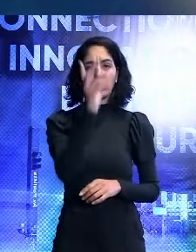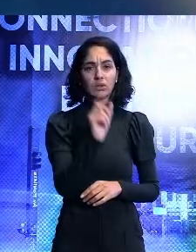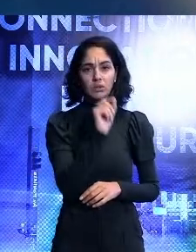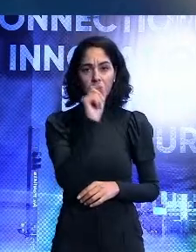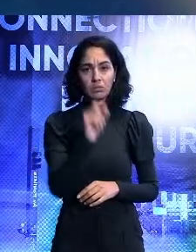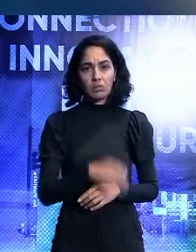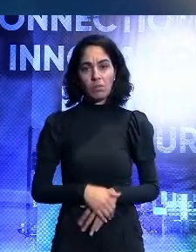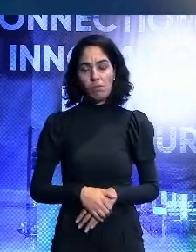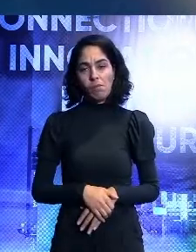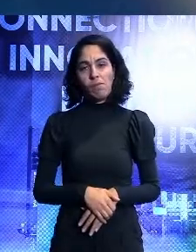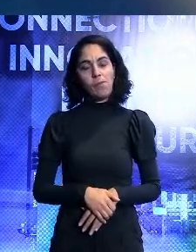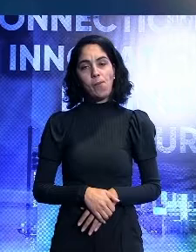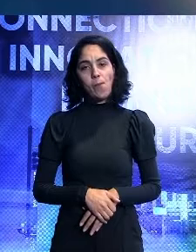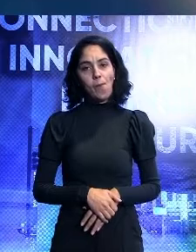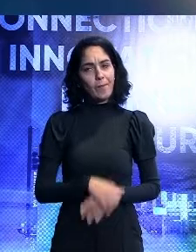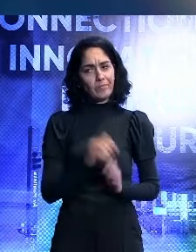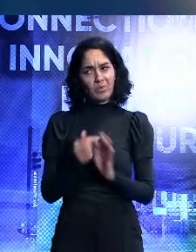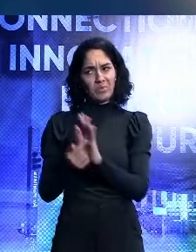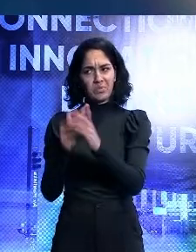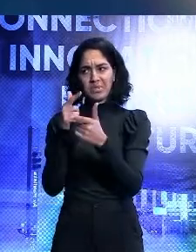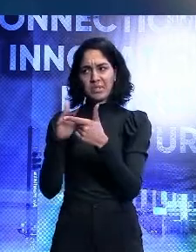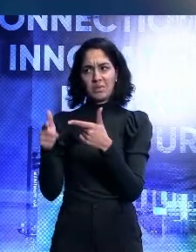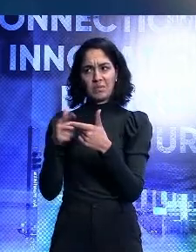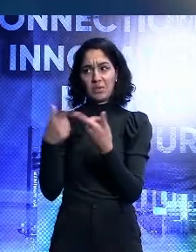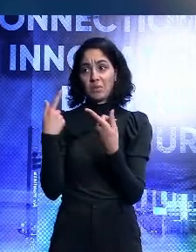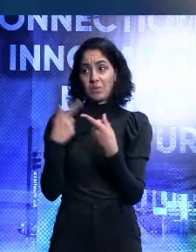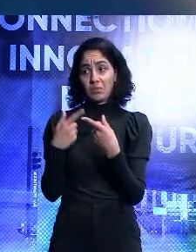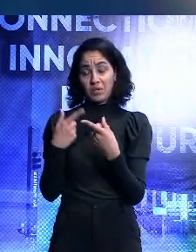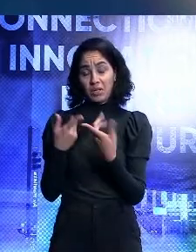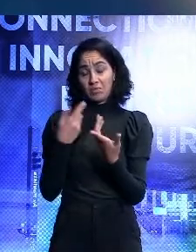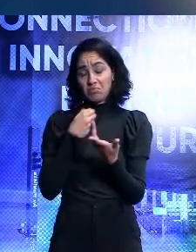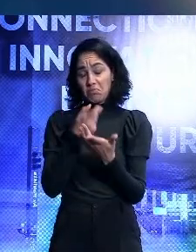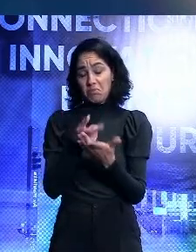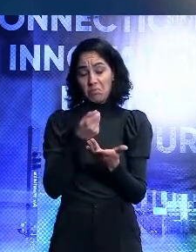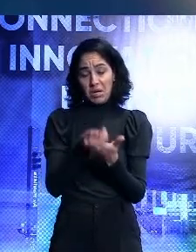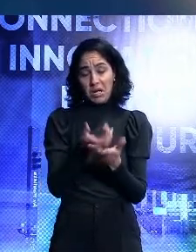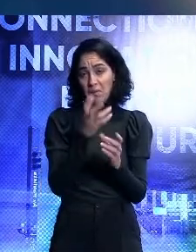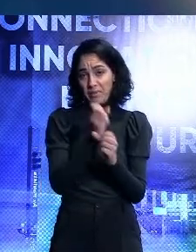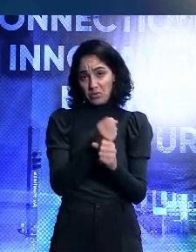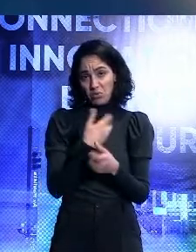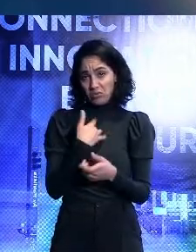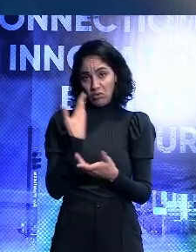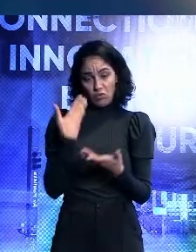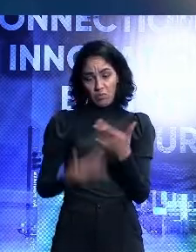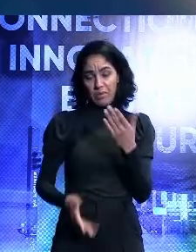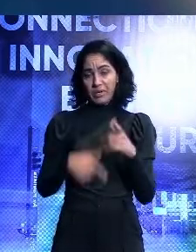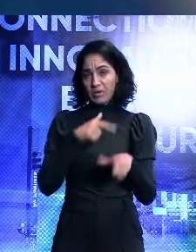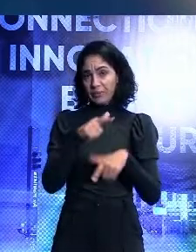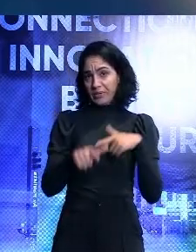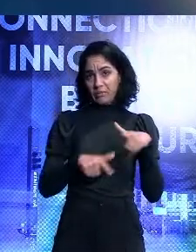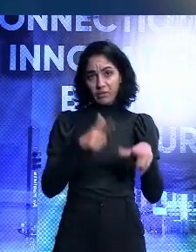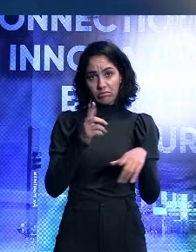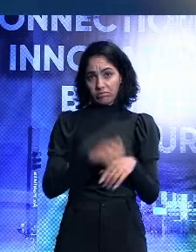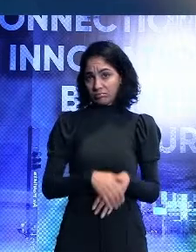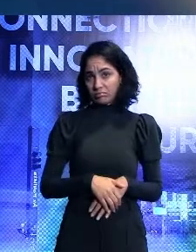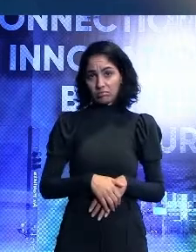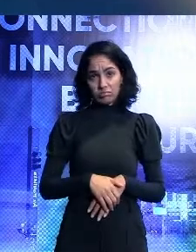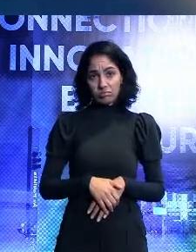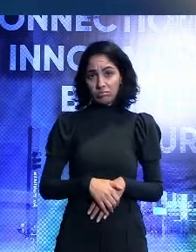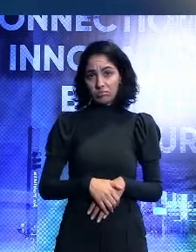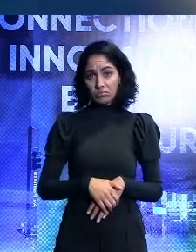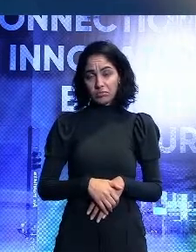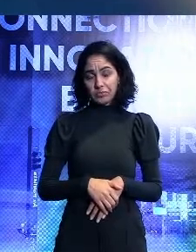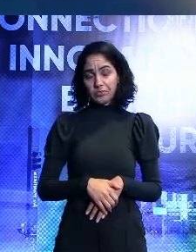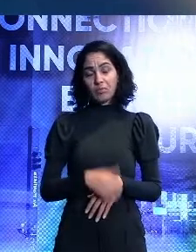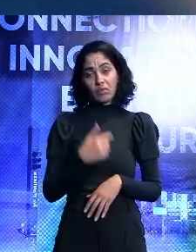Não vou mais apontar problema, porque os boletos chegam no final do mês. Eu não quero perder meu emprego. Eu vou ser o Agile Coach de gente boa. Aquele